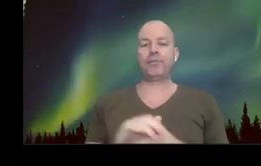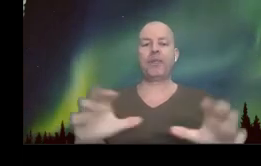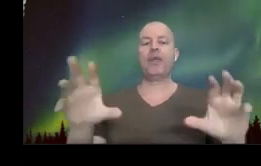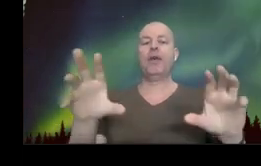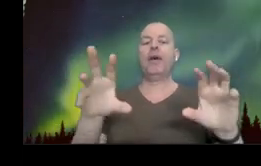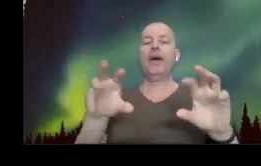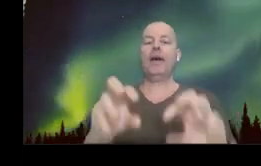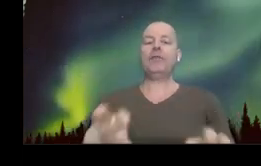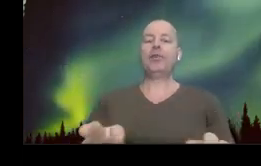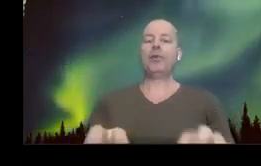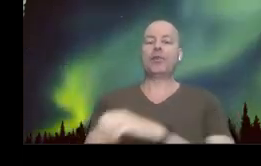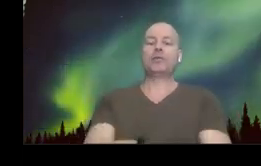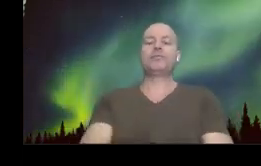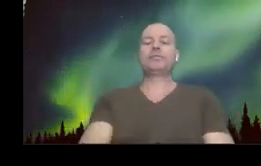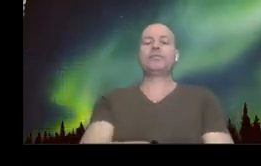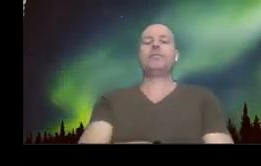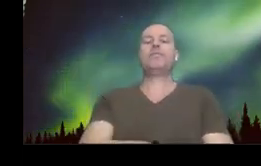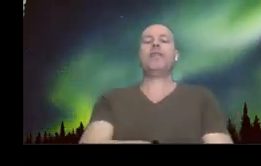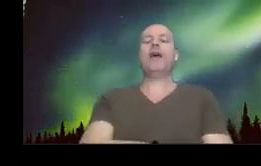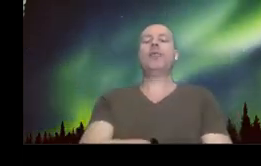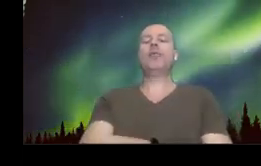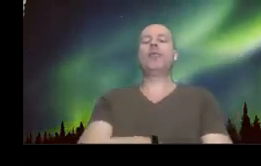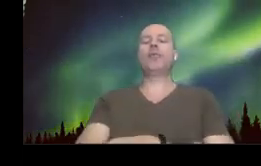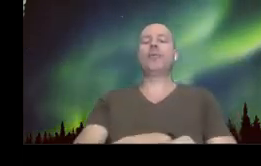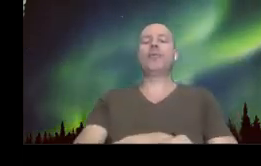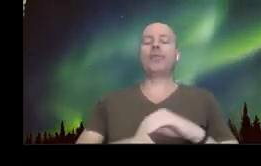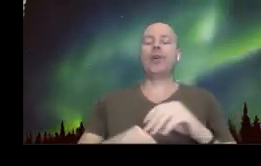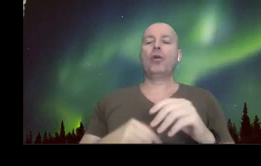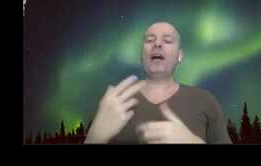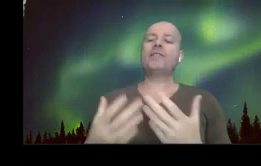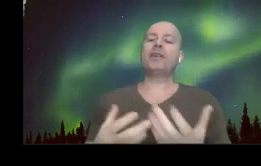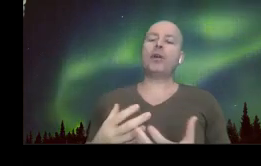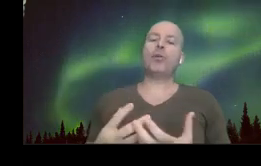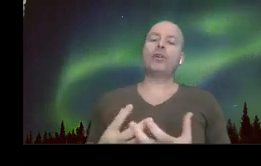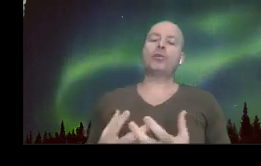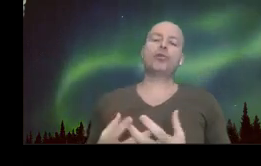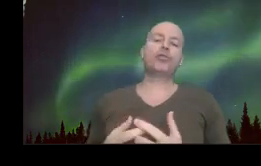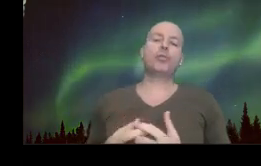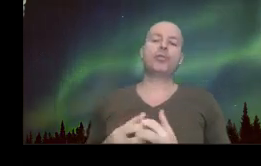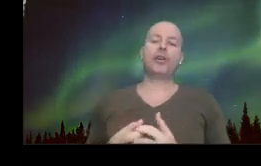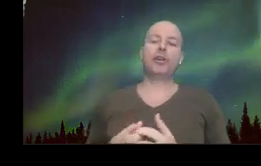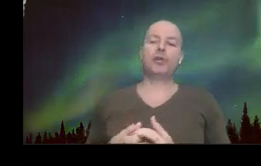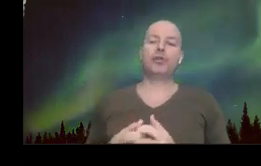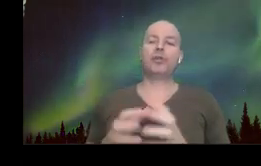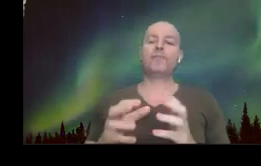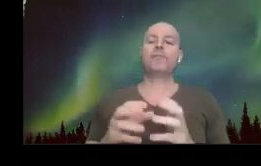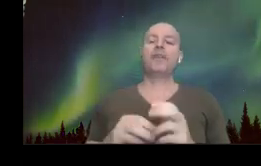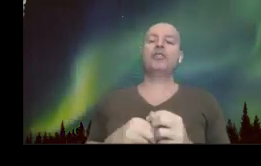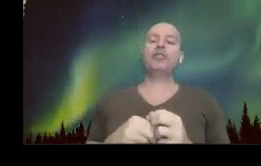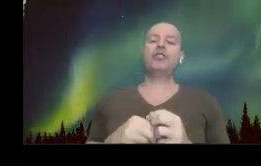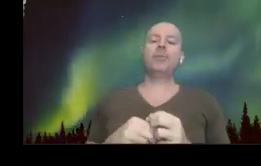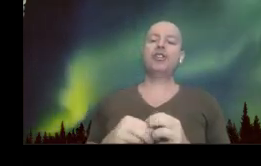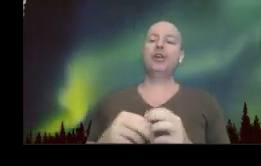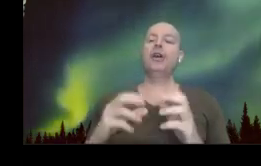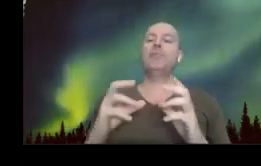certo? Esse último é uma ação que começou nos últimos anos,